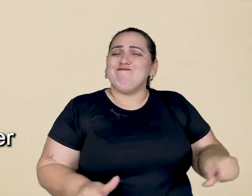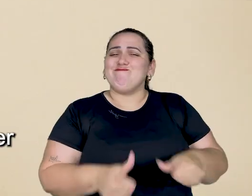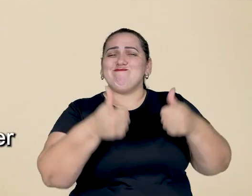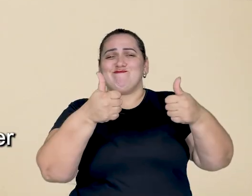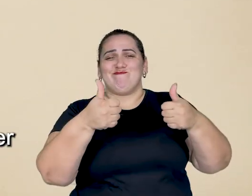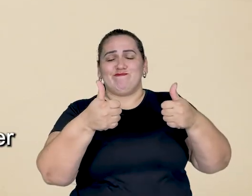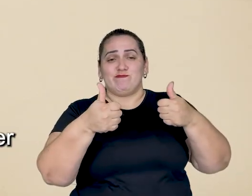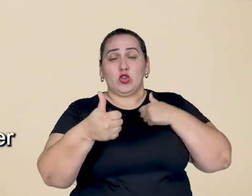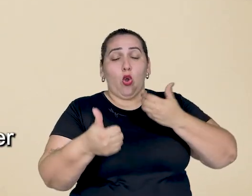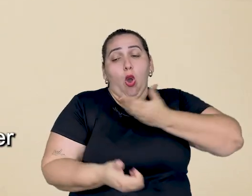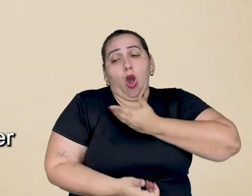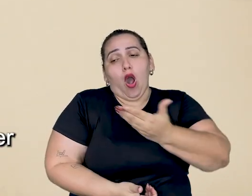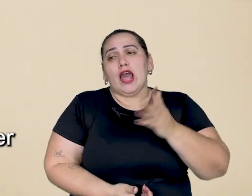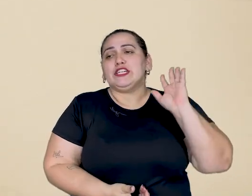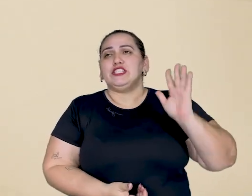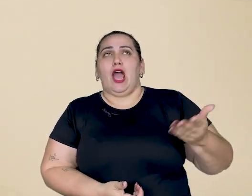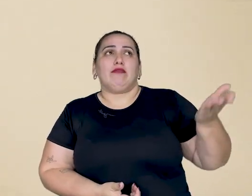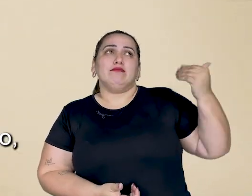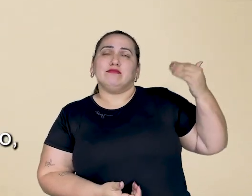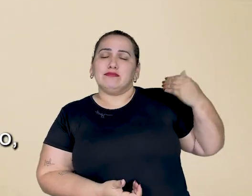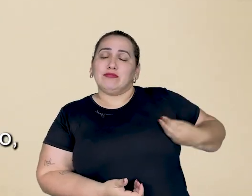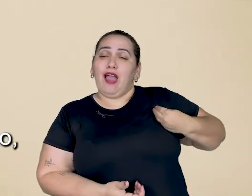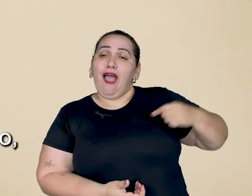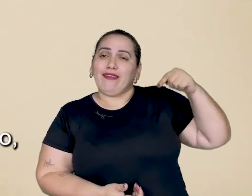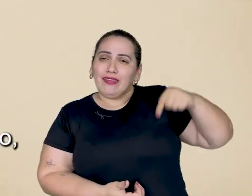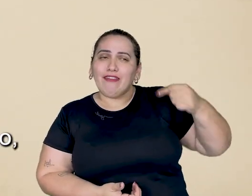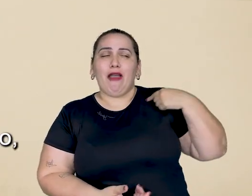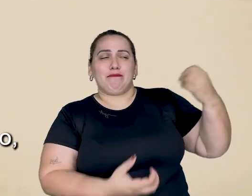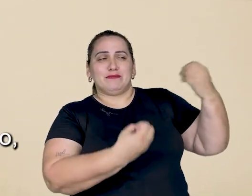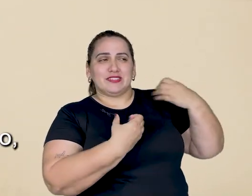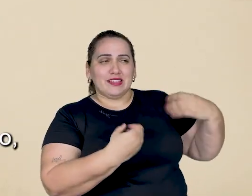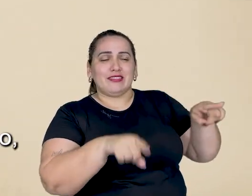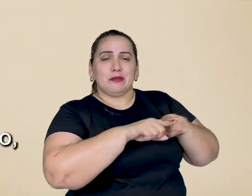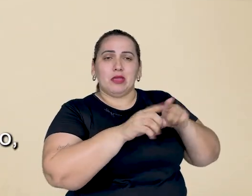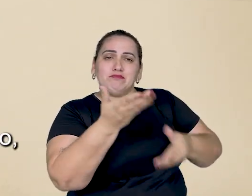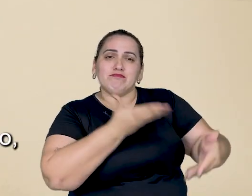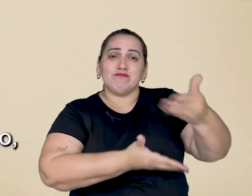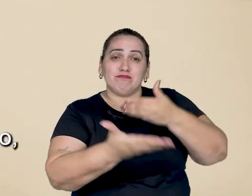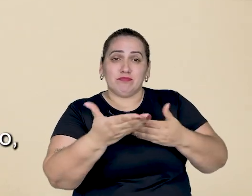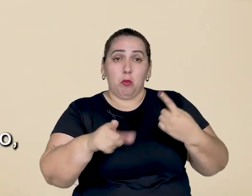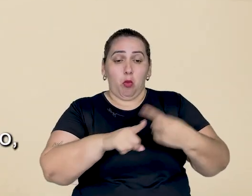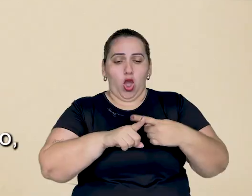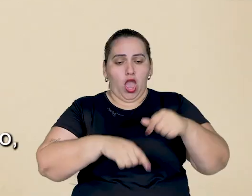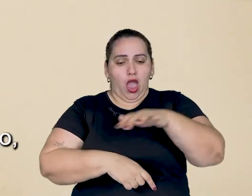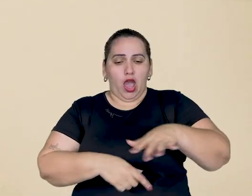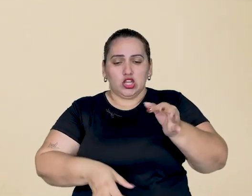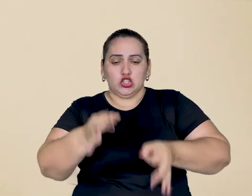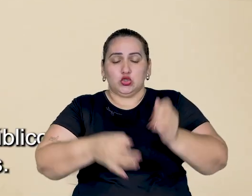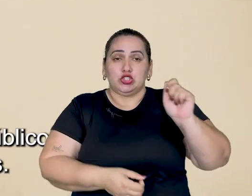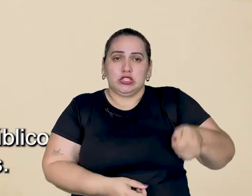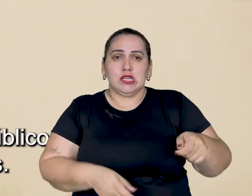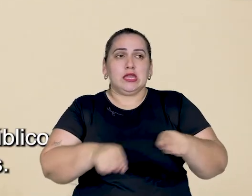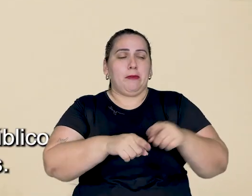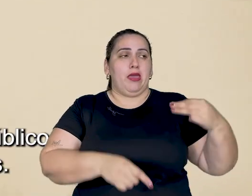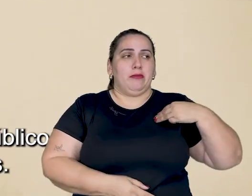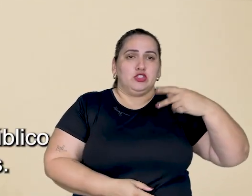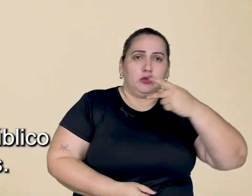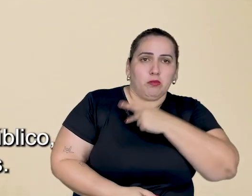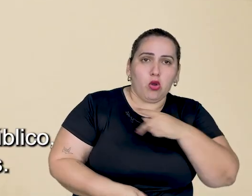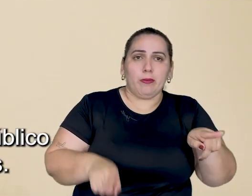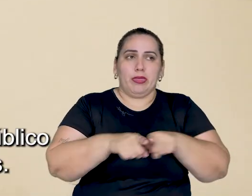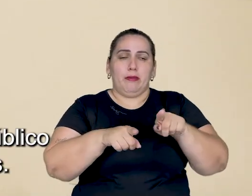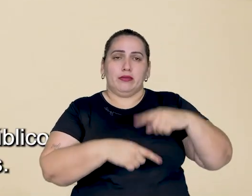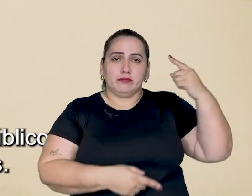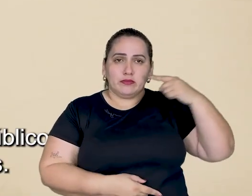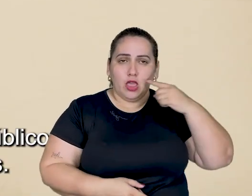que eu vou aprender muito, mas muito mesmo, com colegas que estão aqui há mais tempo, colegas mais experientes, tanto da magistratura,